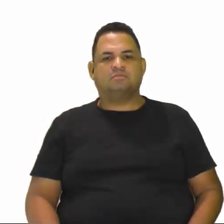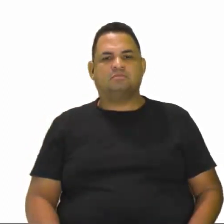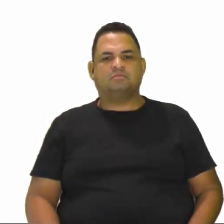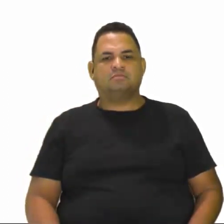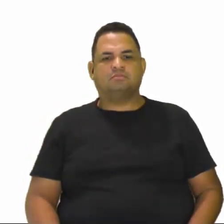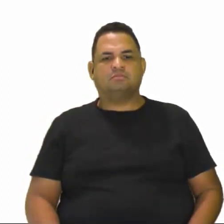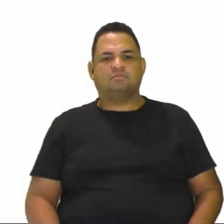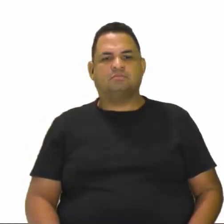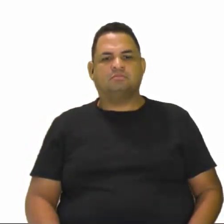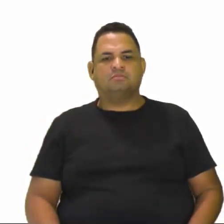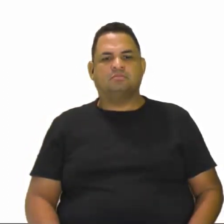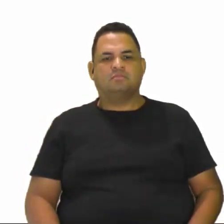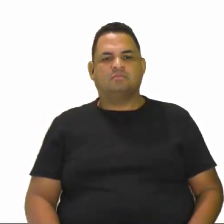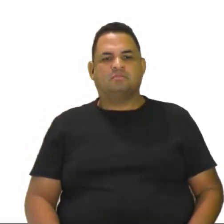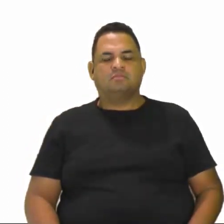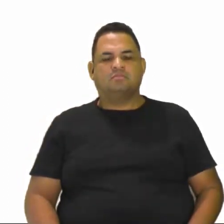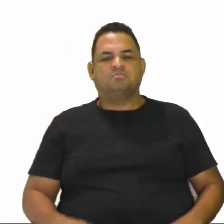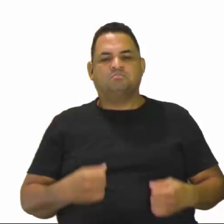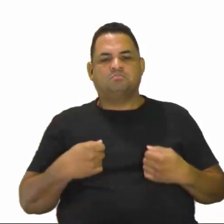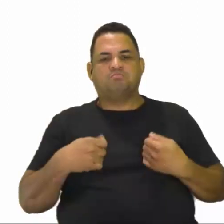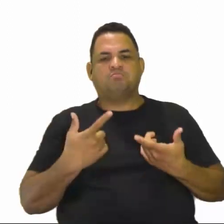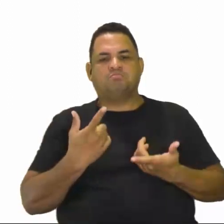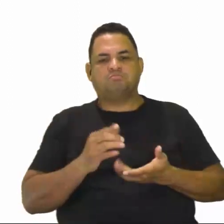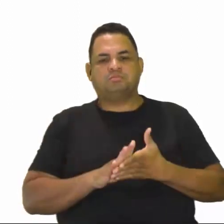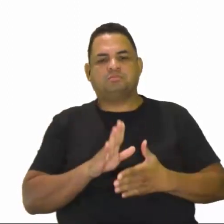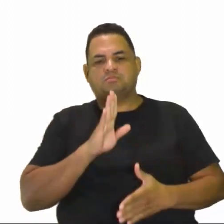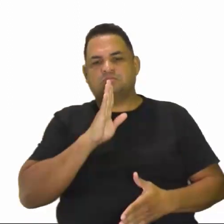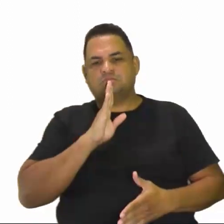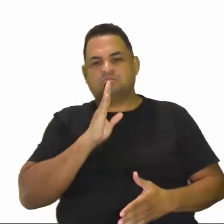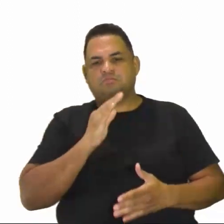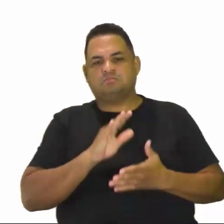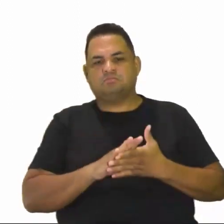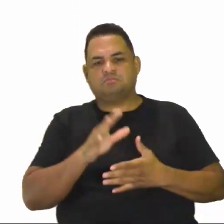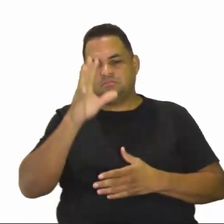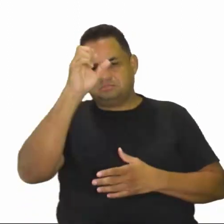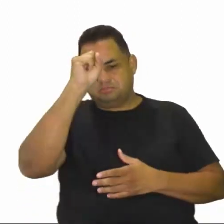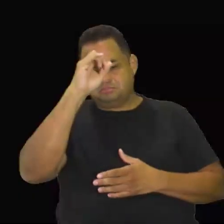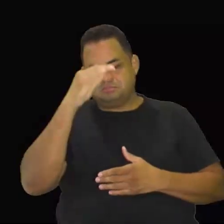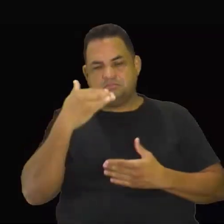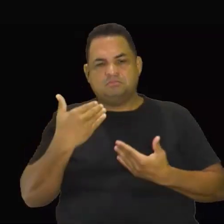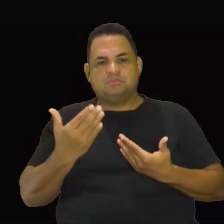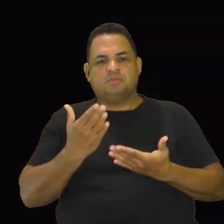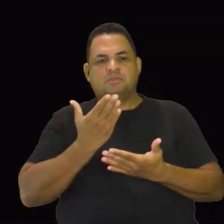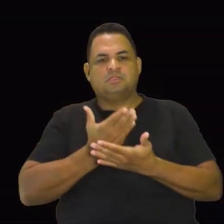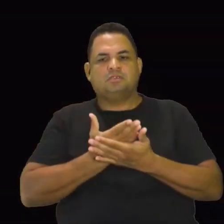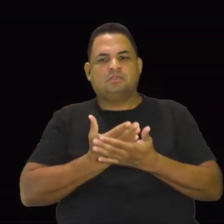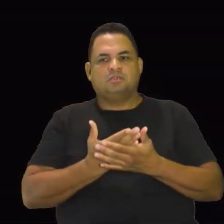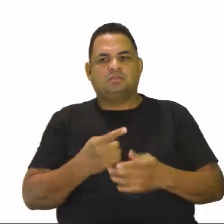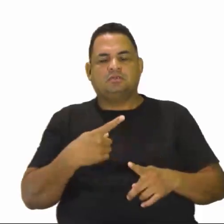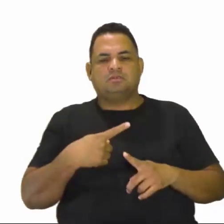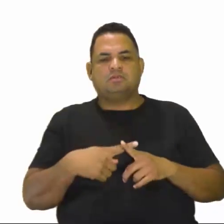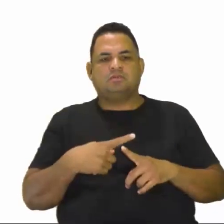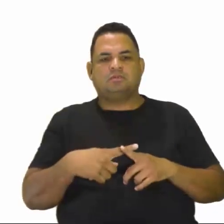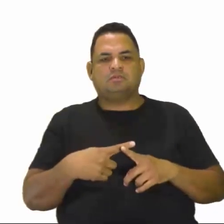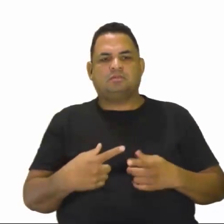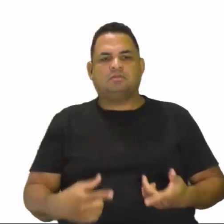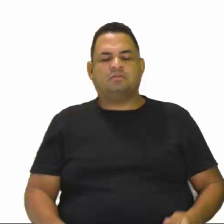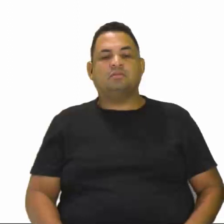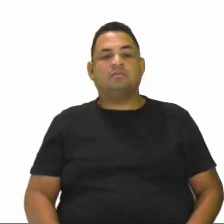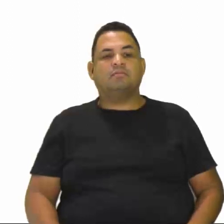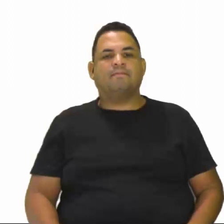Aí, meu amigo, você tem que usar do conhecimento que você absorveu durante a aula. Por quê,